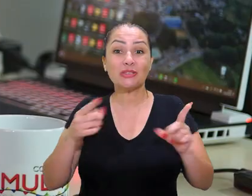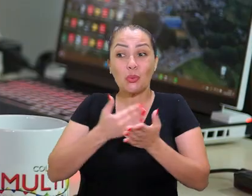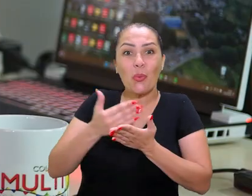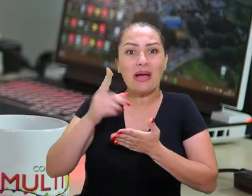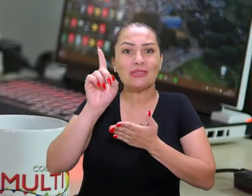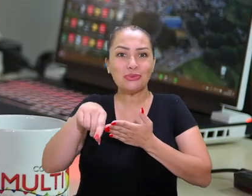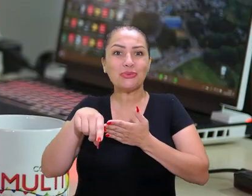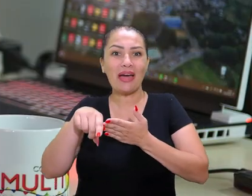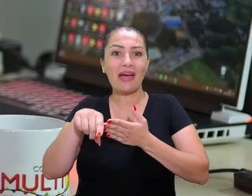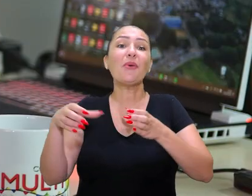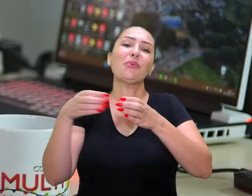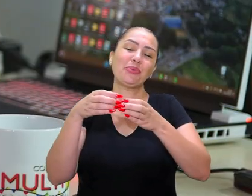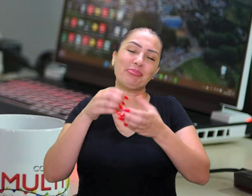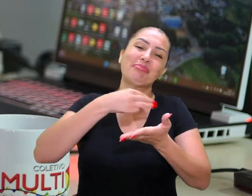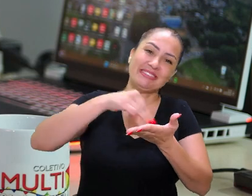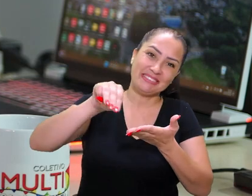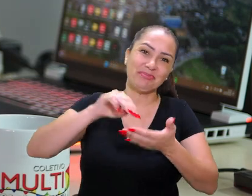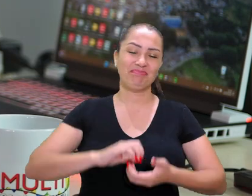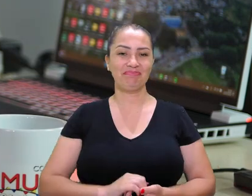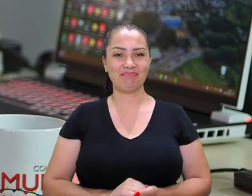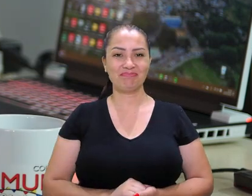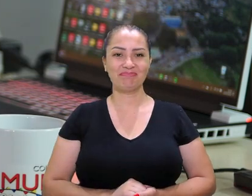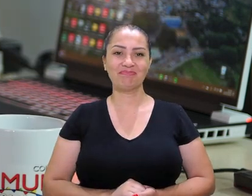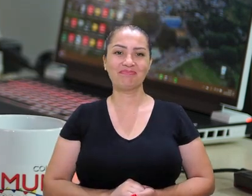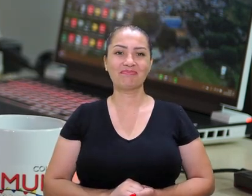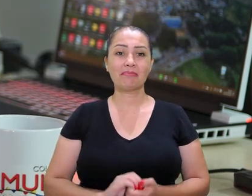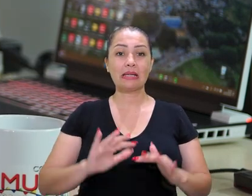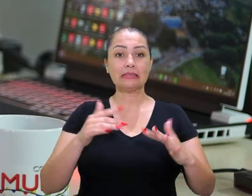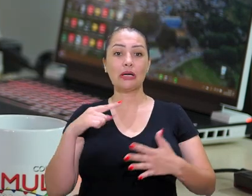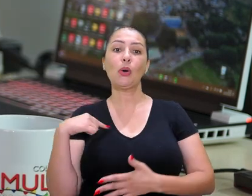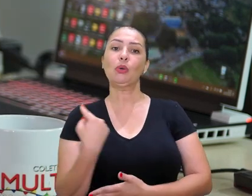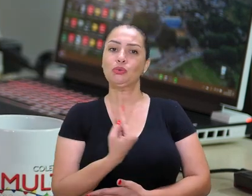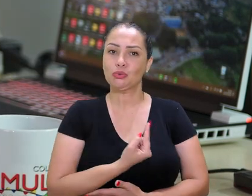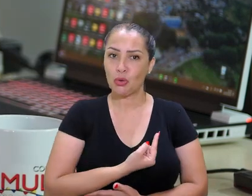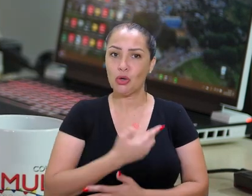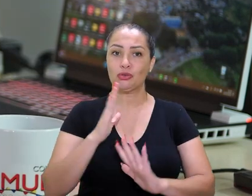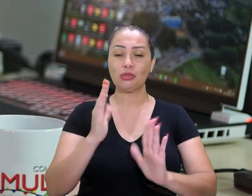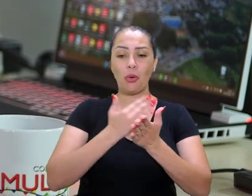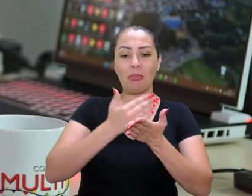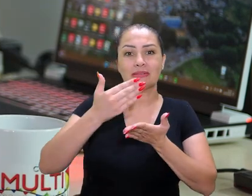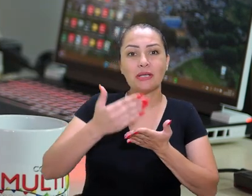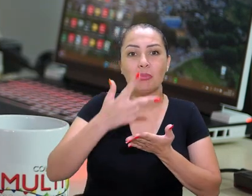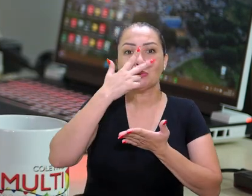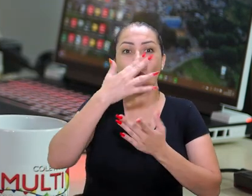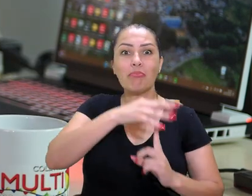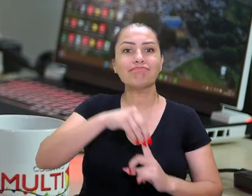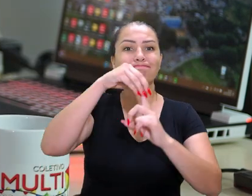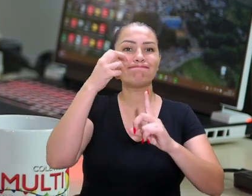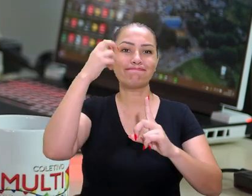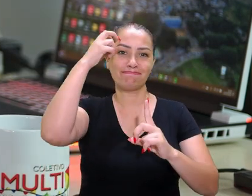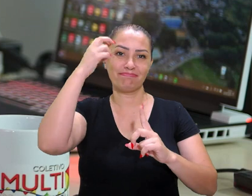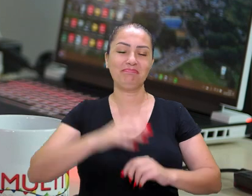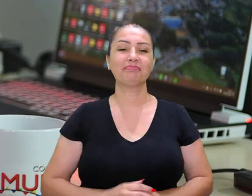entende? E nós então estávamos constituídos enquanto ponto de cultura. E aí foi